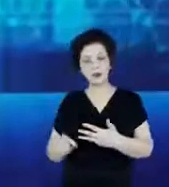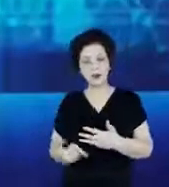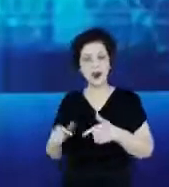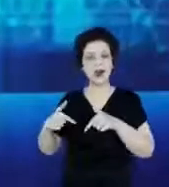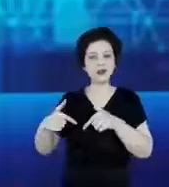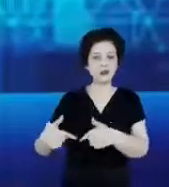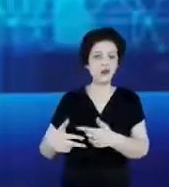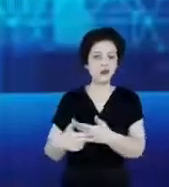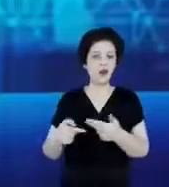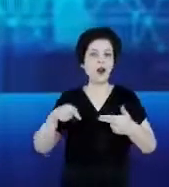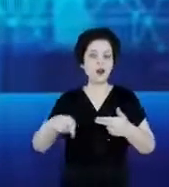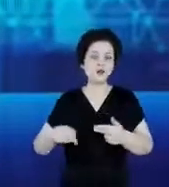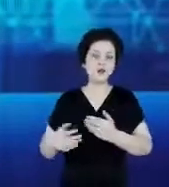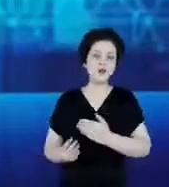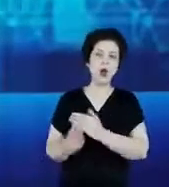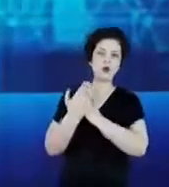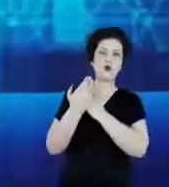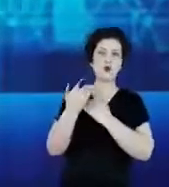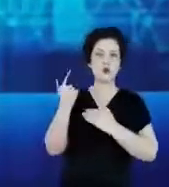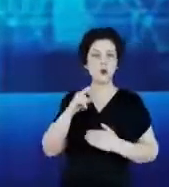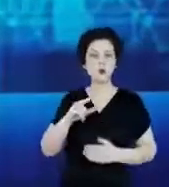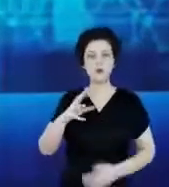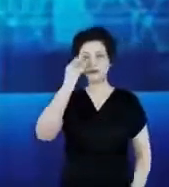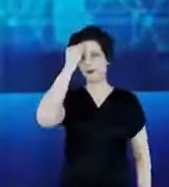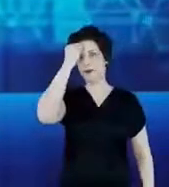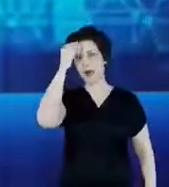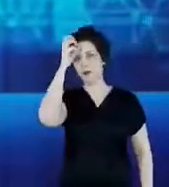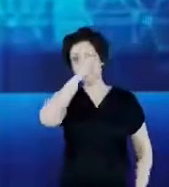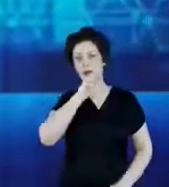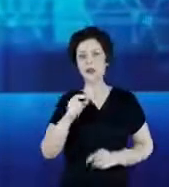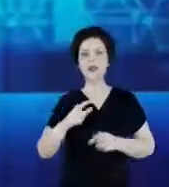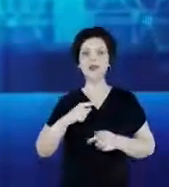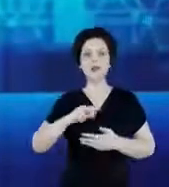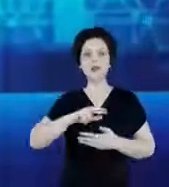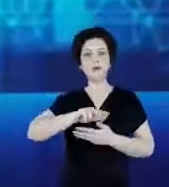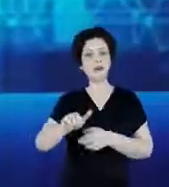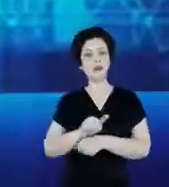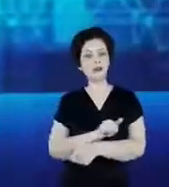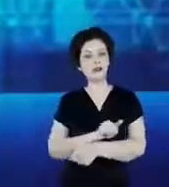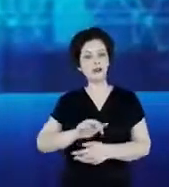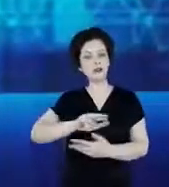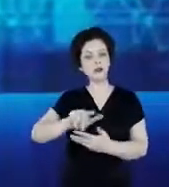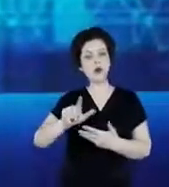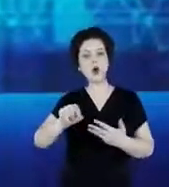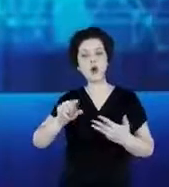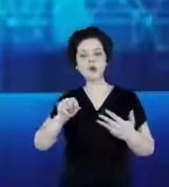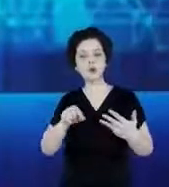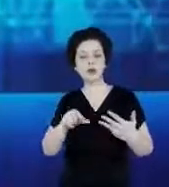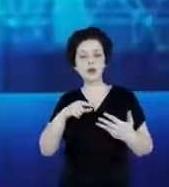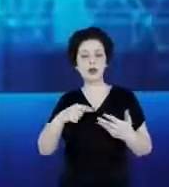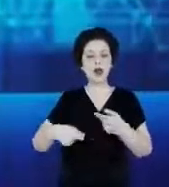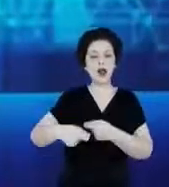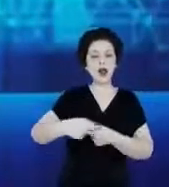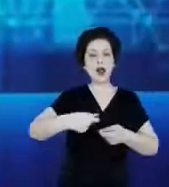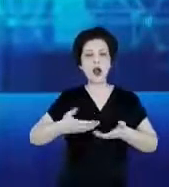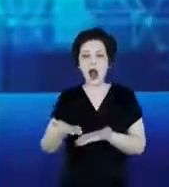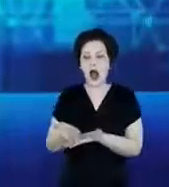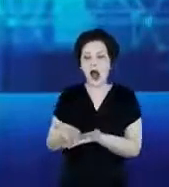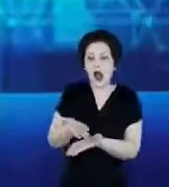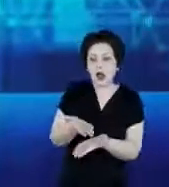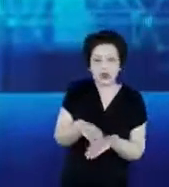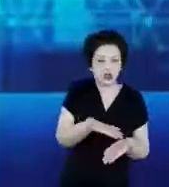acho que o grande aprendizado dessa crise, que eu poderia dizer, foi a articulação entre